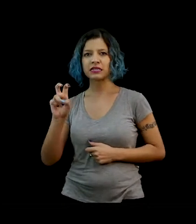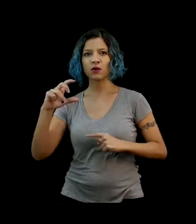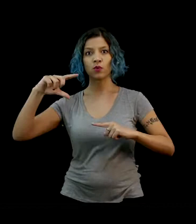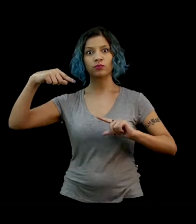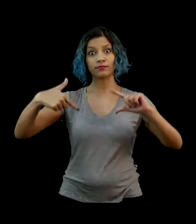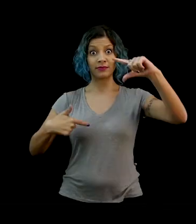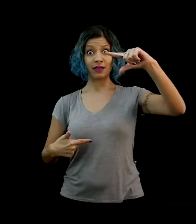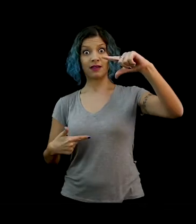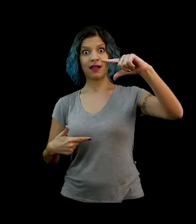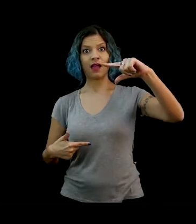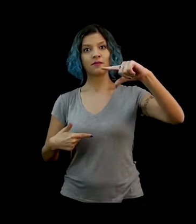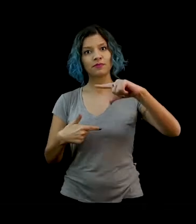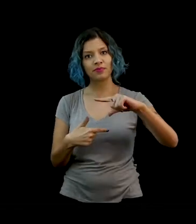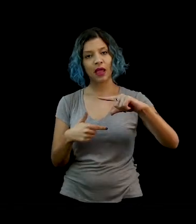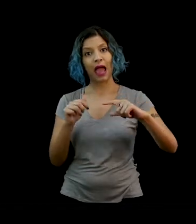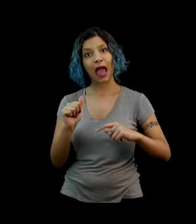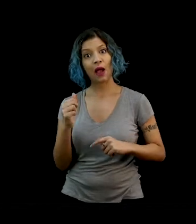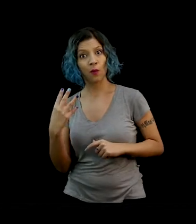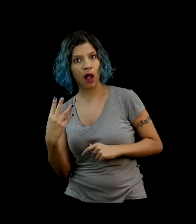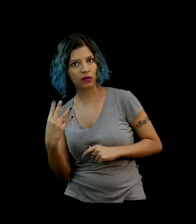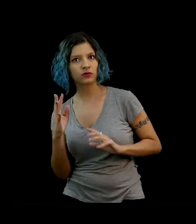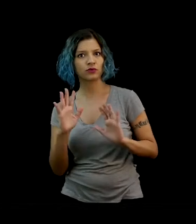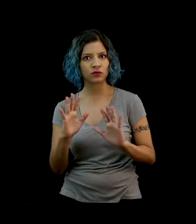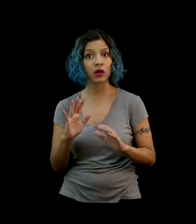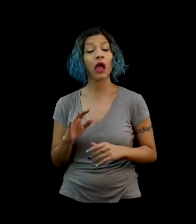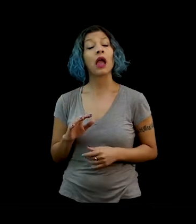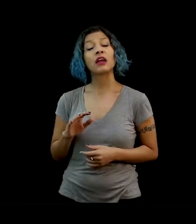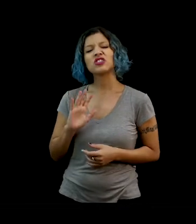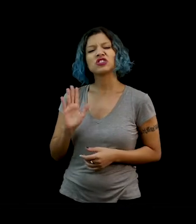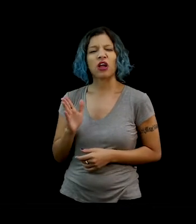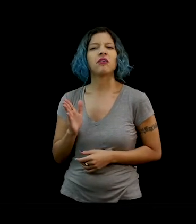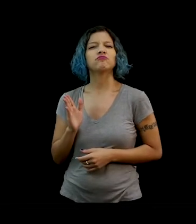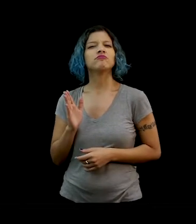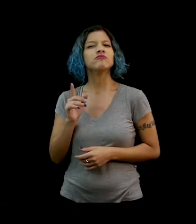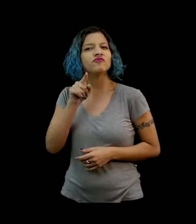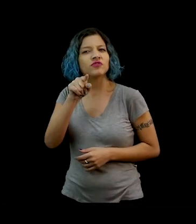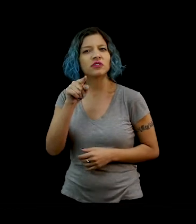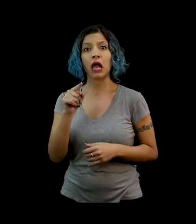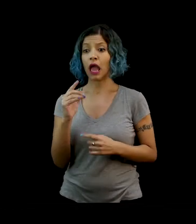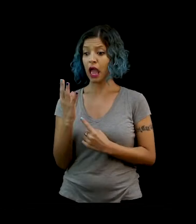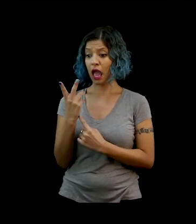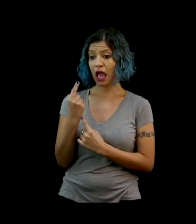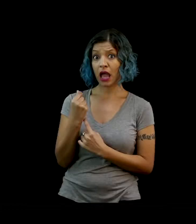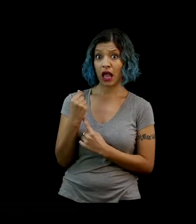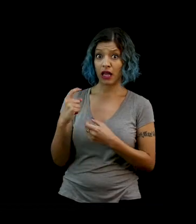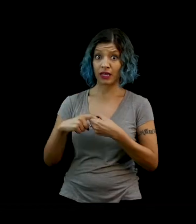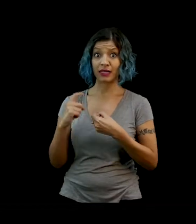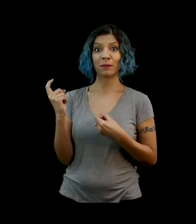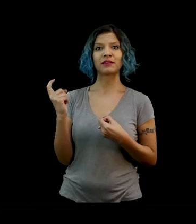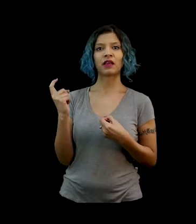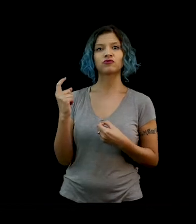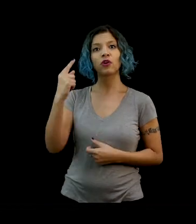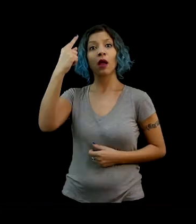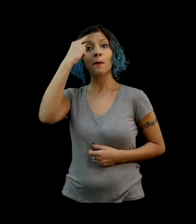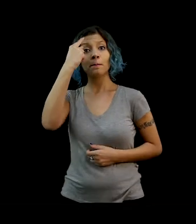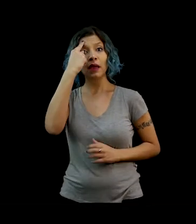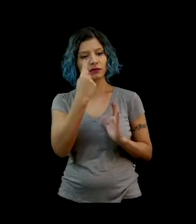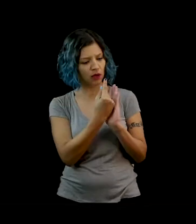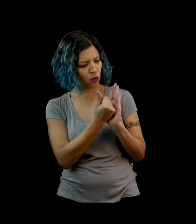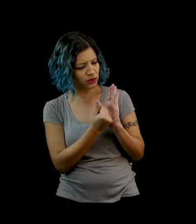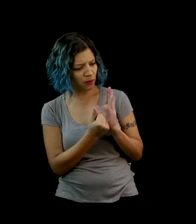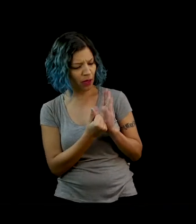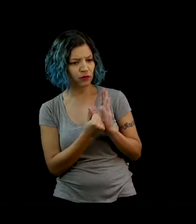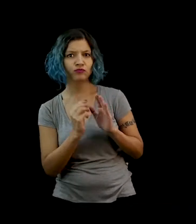você artista independente você pensa muito no orçamento que você tem para imprimir e então se você faz um corte